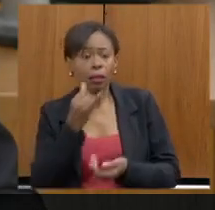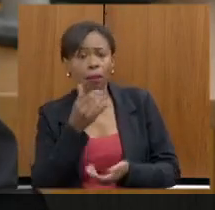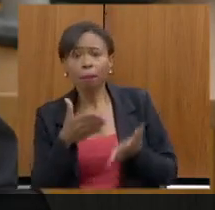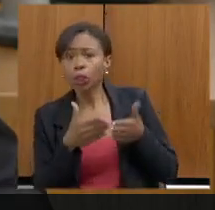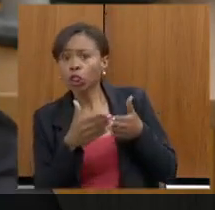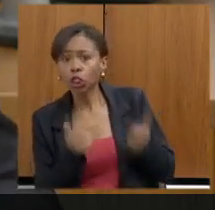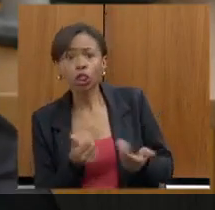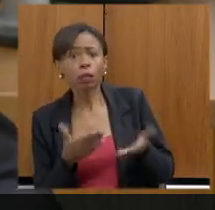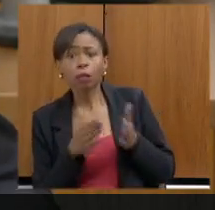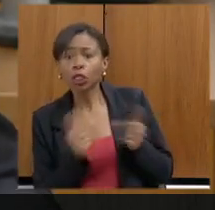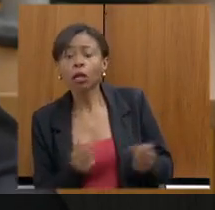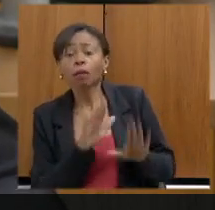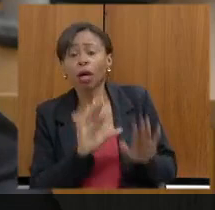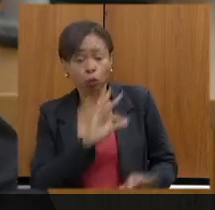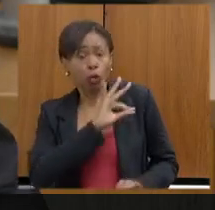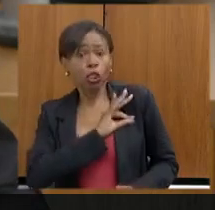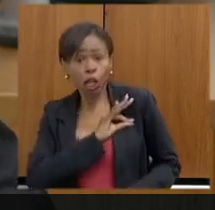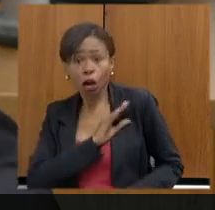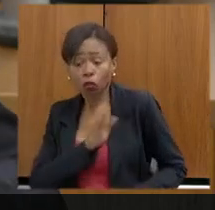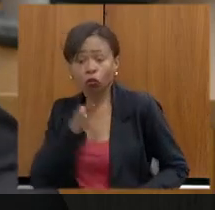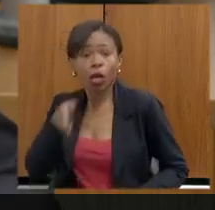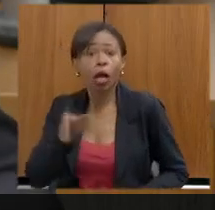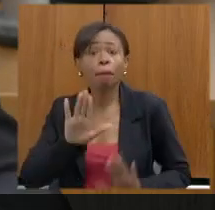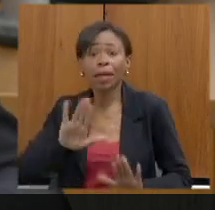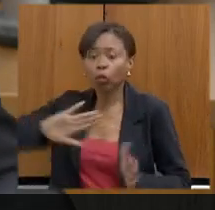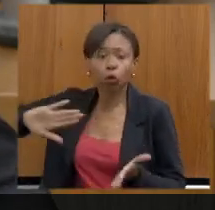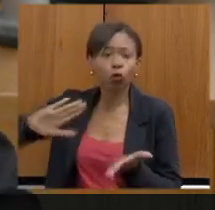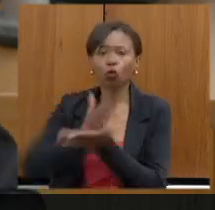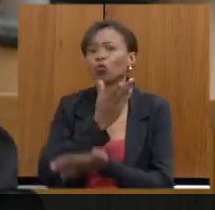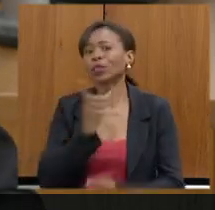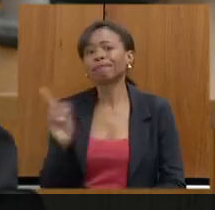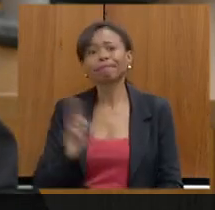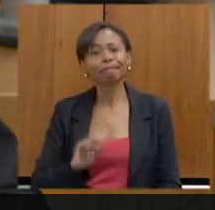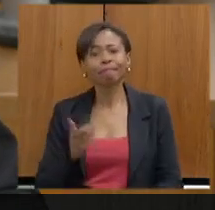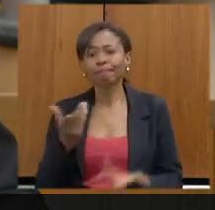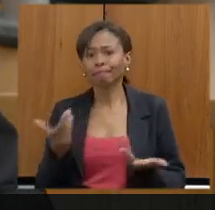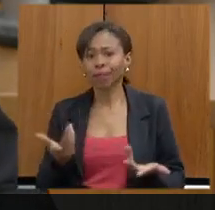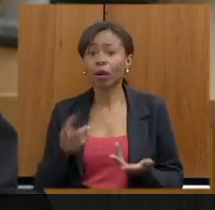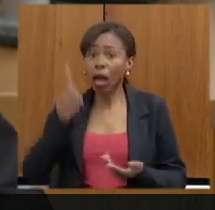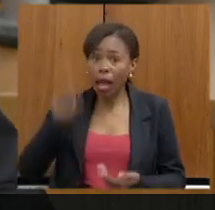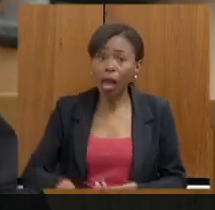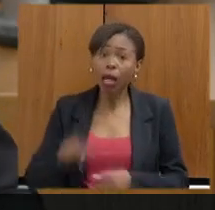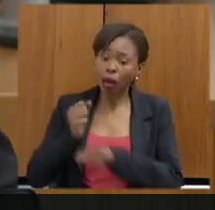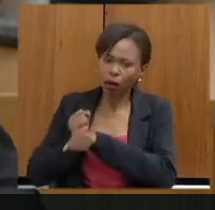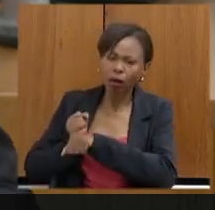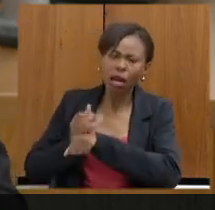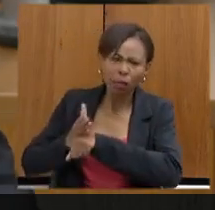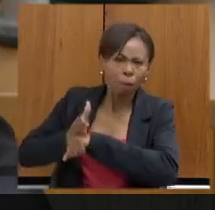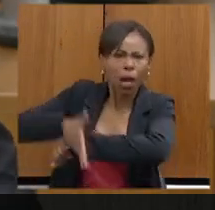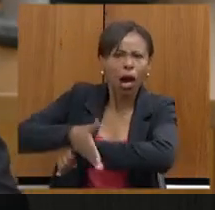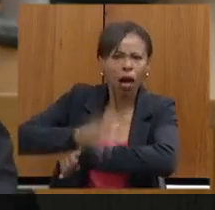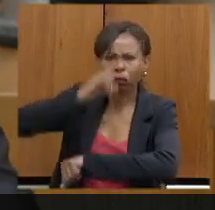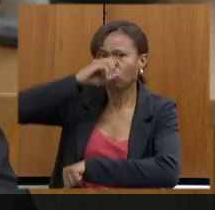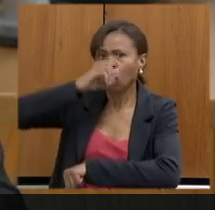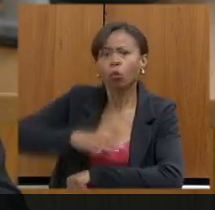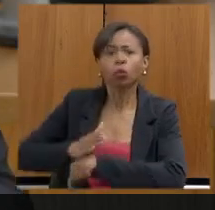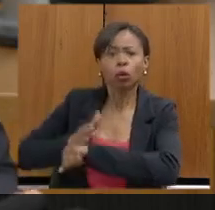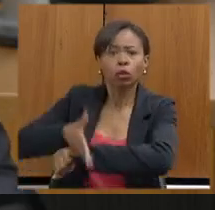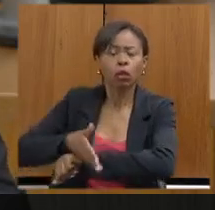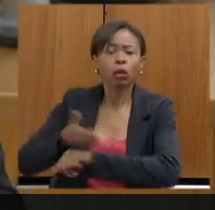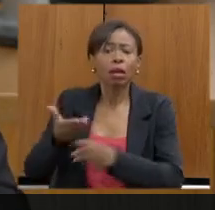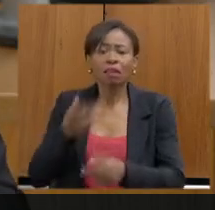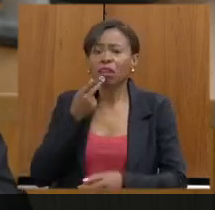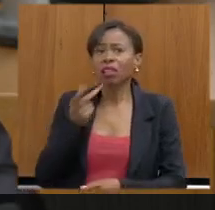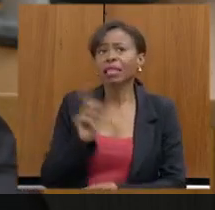tiveram lá e não colocar os vagabundo para fora que era claramente uma invasão é porque falaram que tinha uma questão ali do